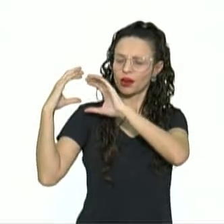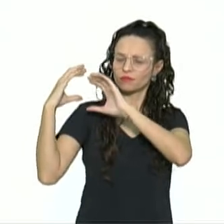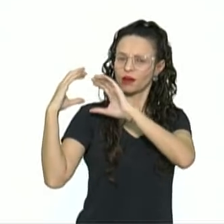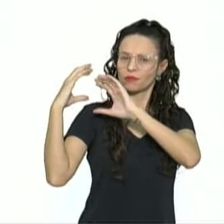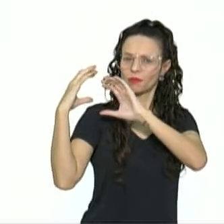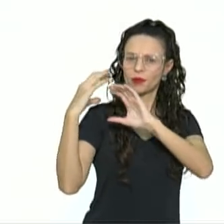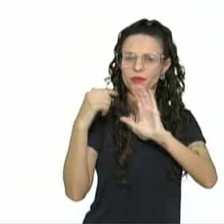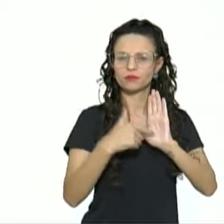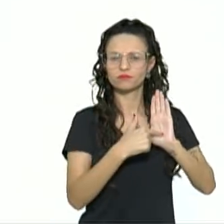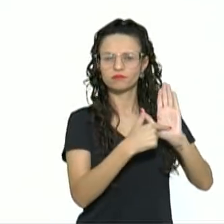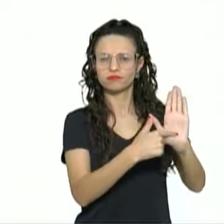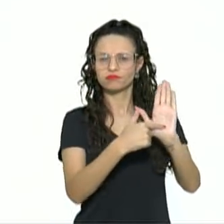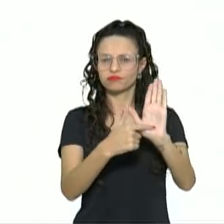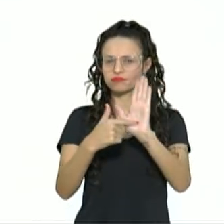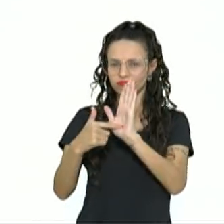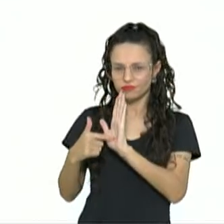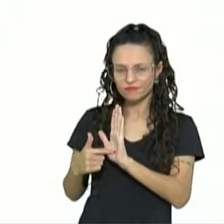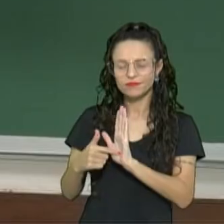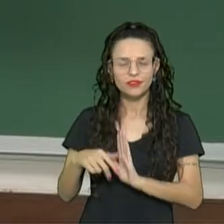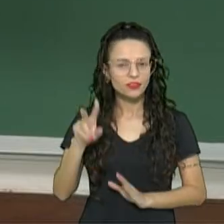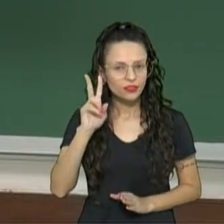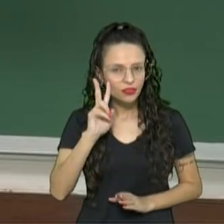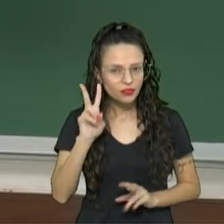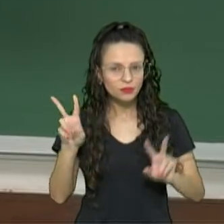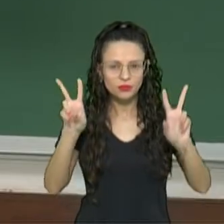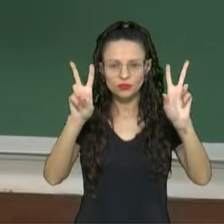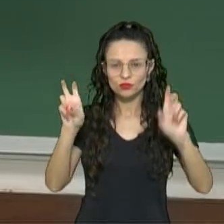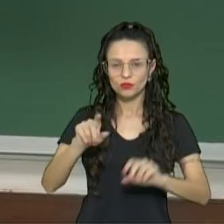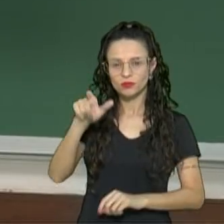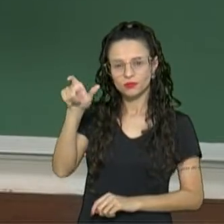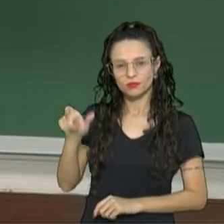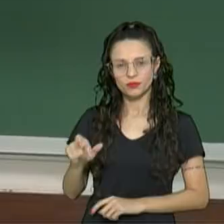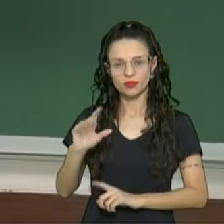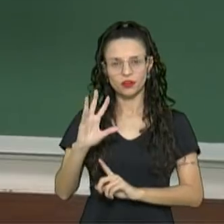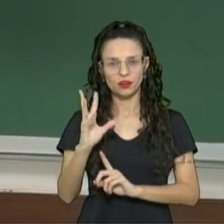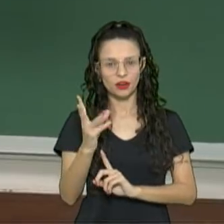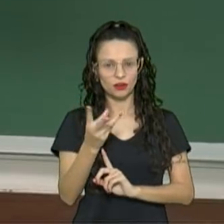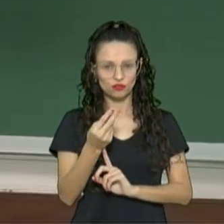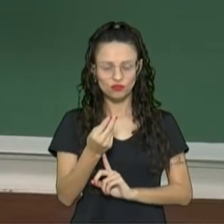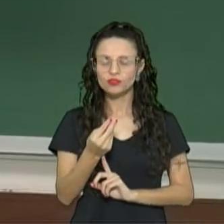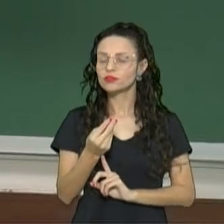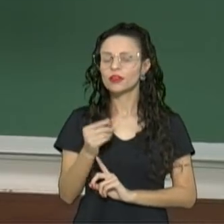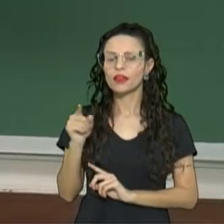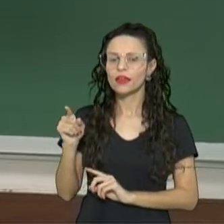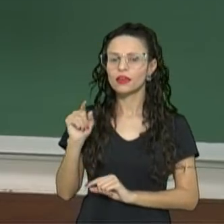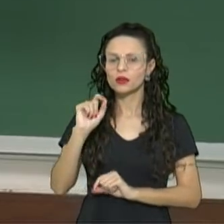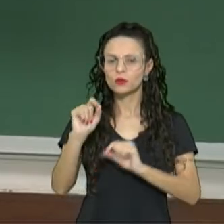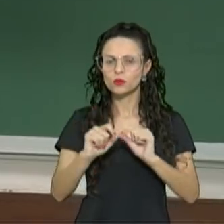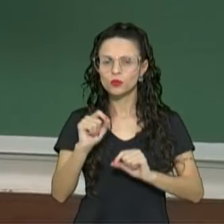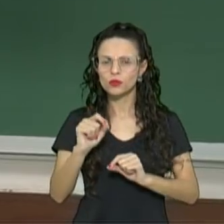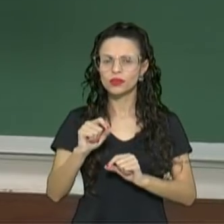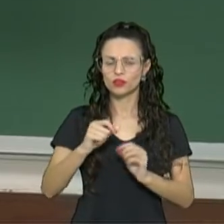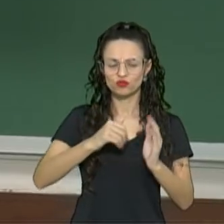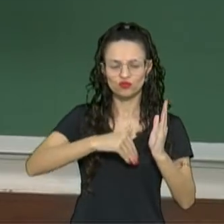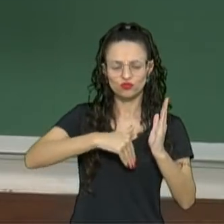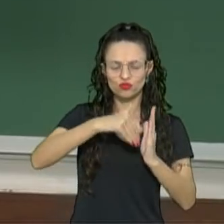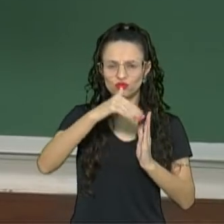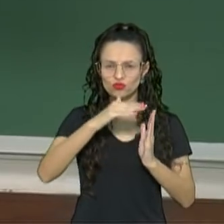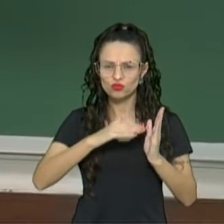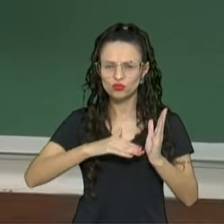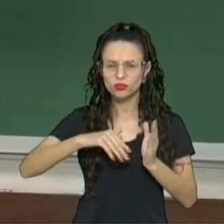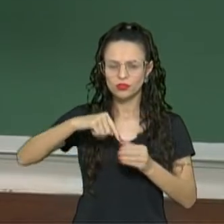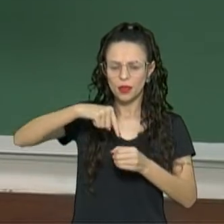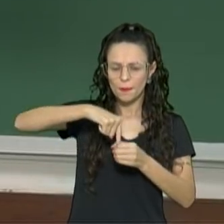os novos mundos. Lembram que a gente falou sobre o artista, Eckhout, que ele carregava tintas, pincéis na sua